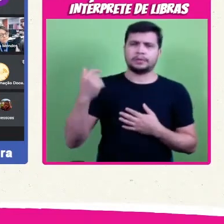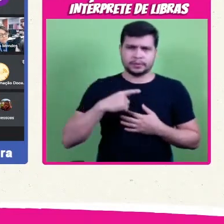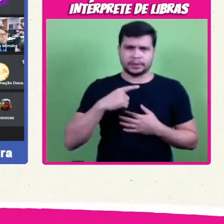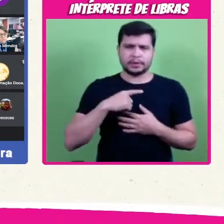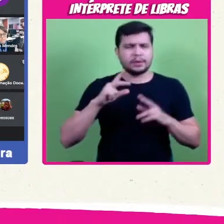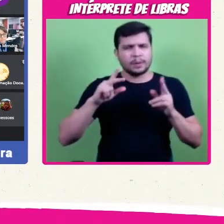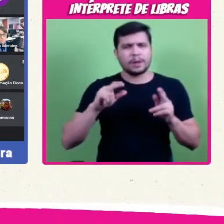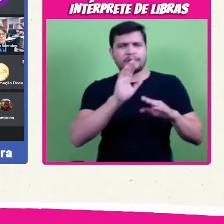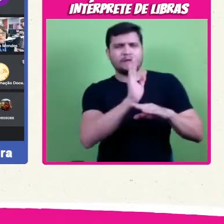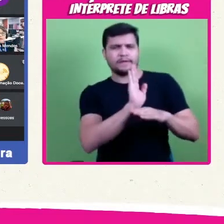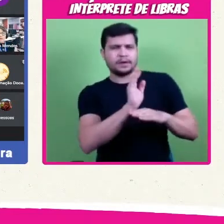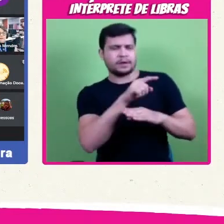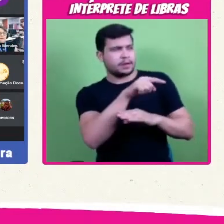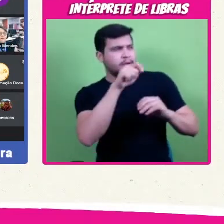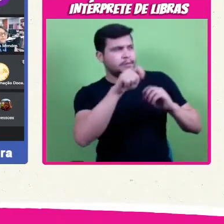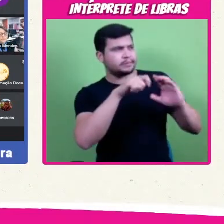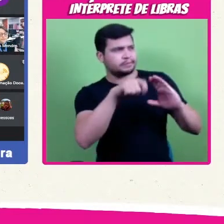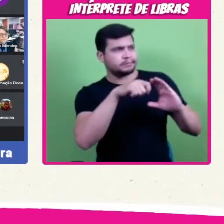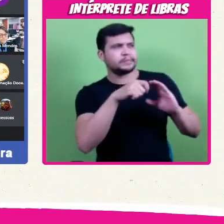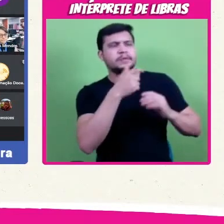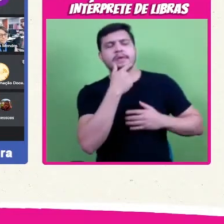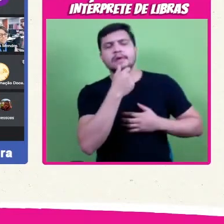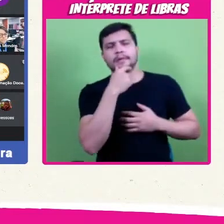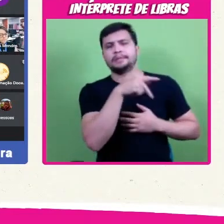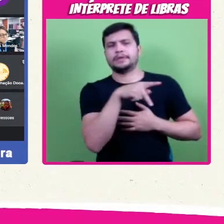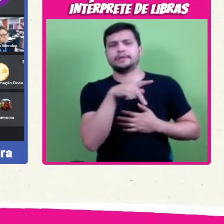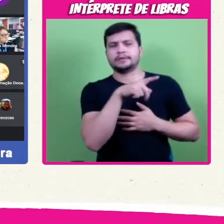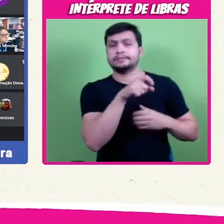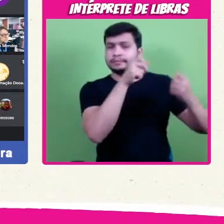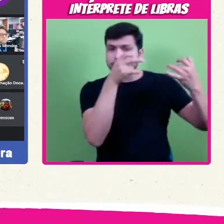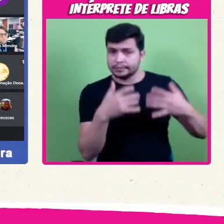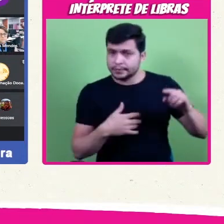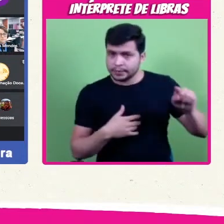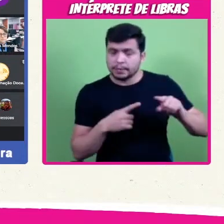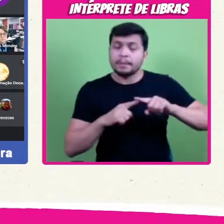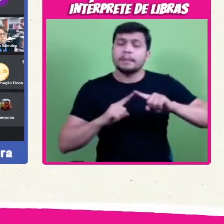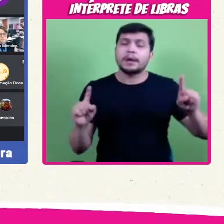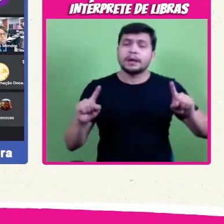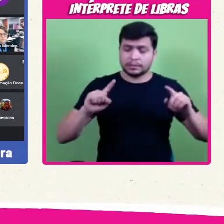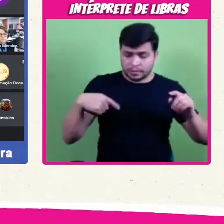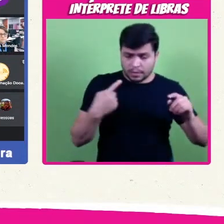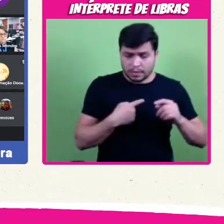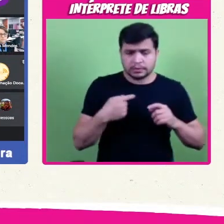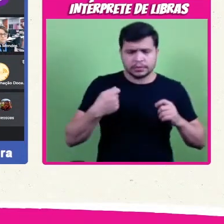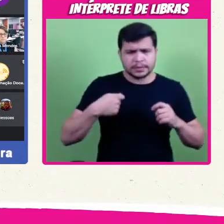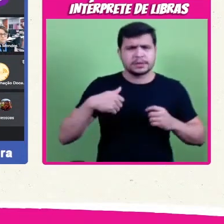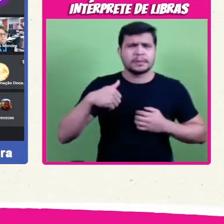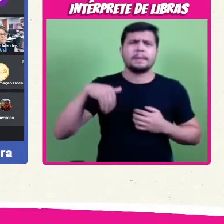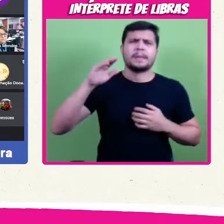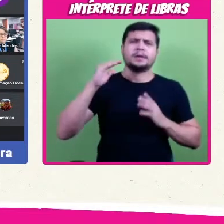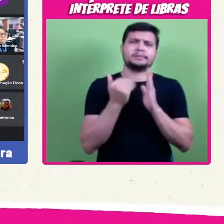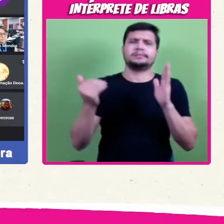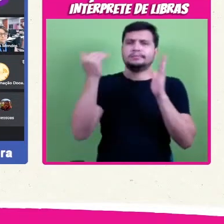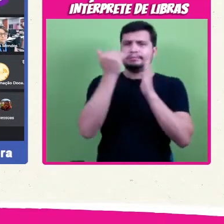e nós precisamos de mais, nós precisamos avançar ainda mais, precisamos ter mais oportunidades, porém,